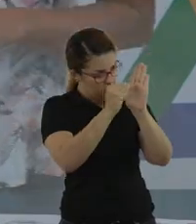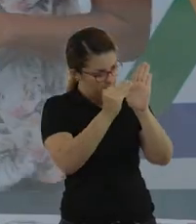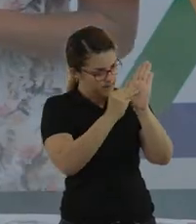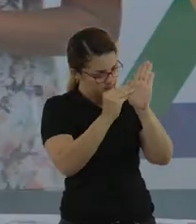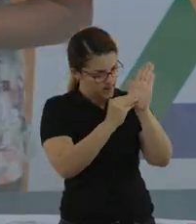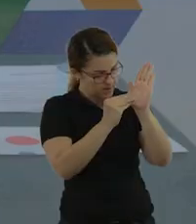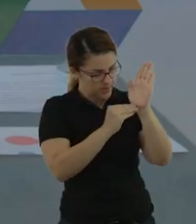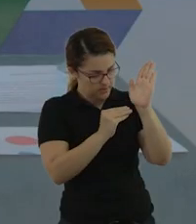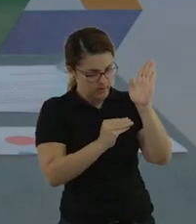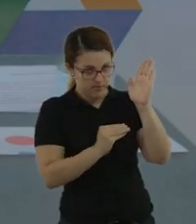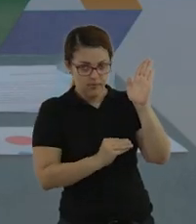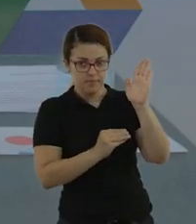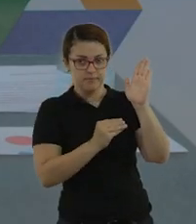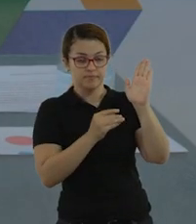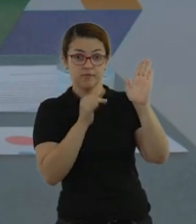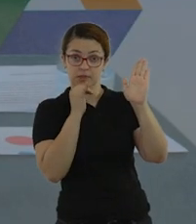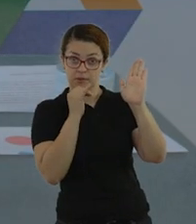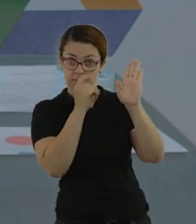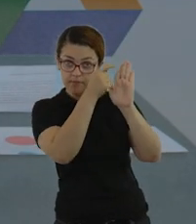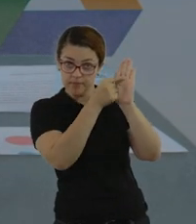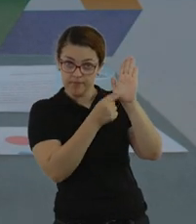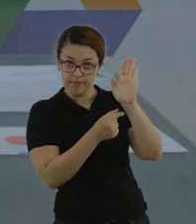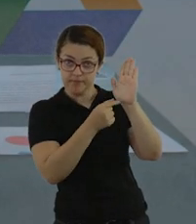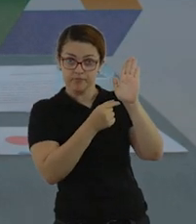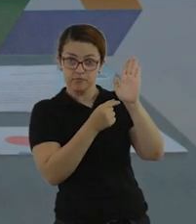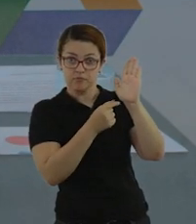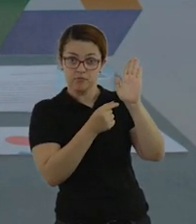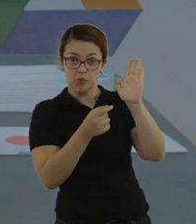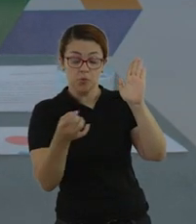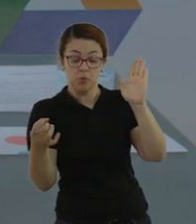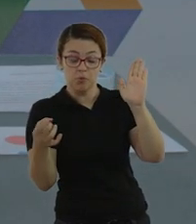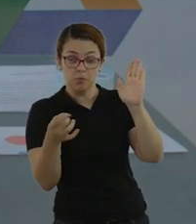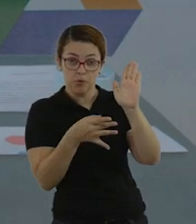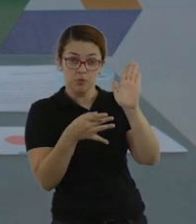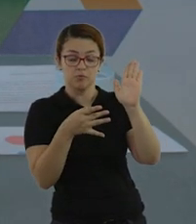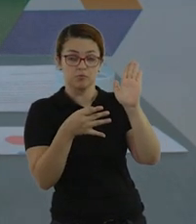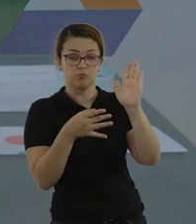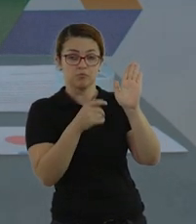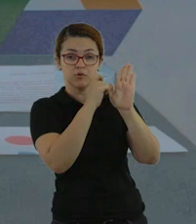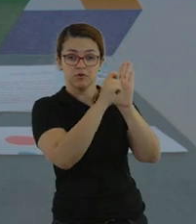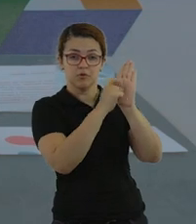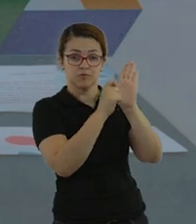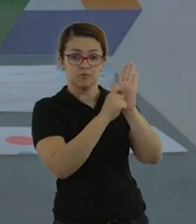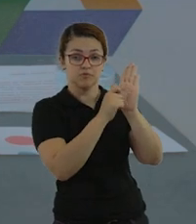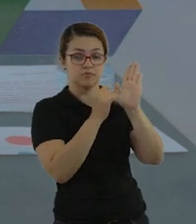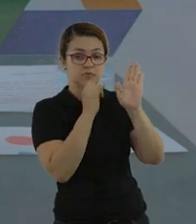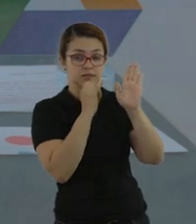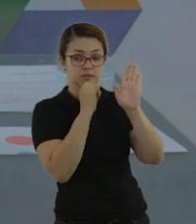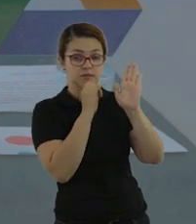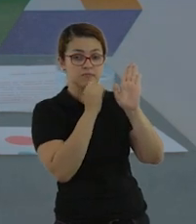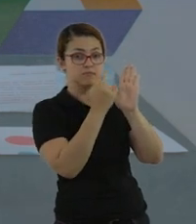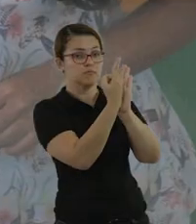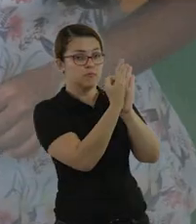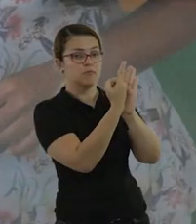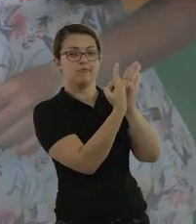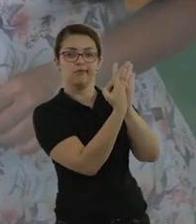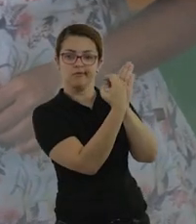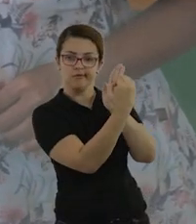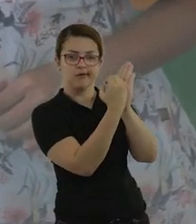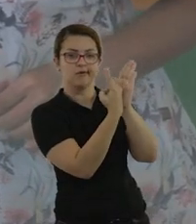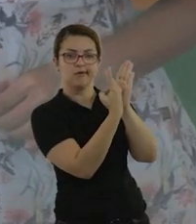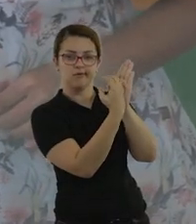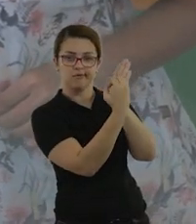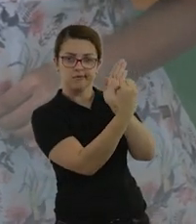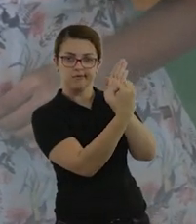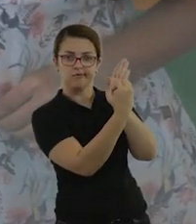deste quadro. Então, aqui nós temos a primeira coluna. Quando a gente completa ela, nós vamos ter lá, ó, do 100